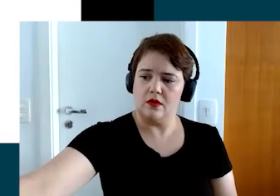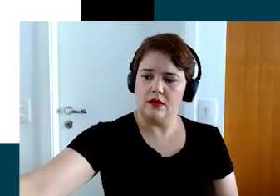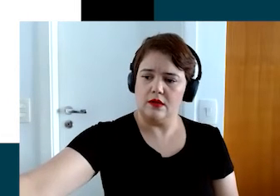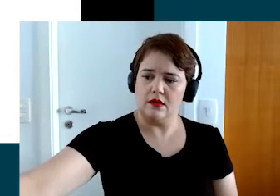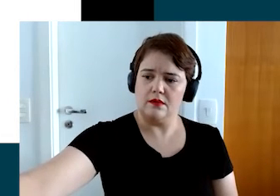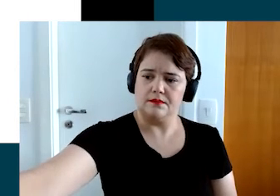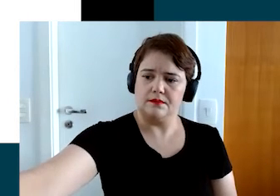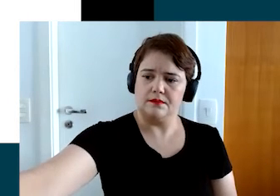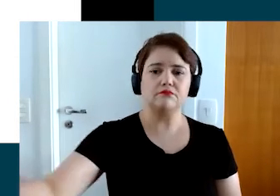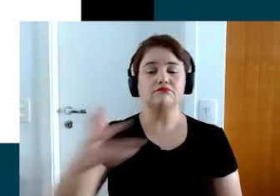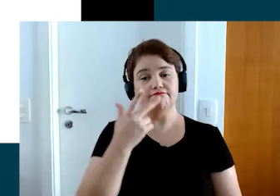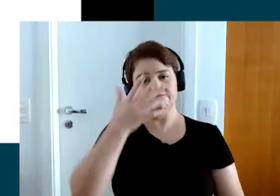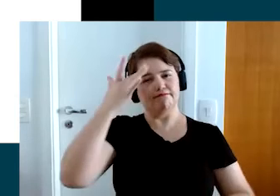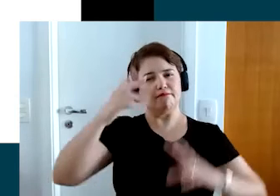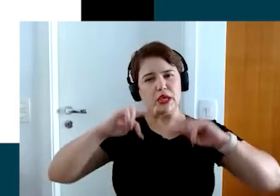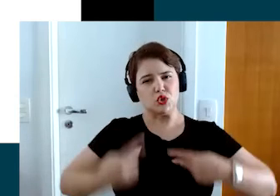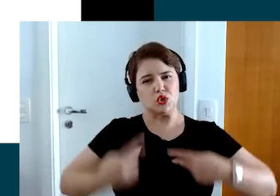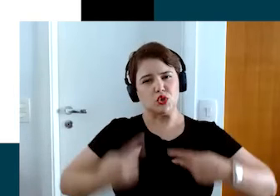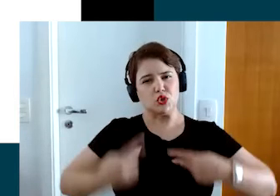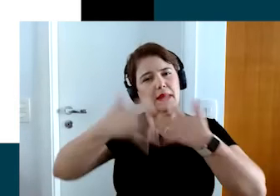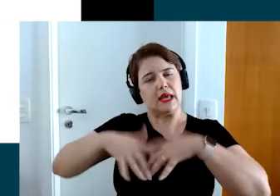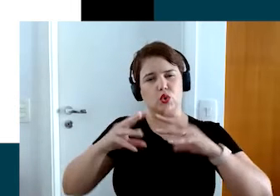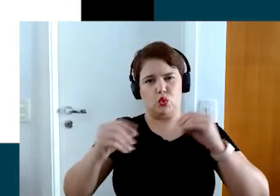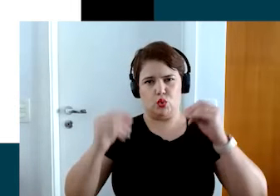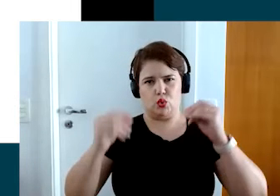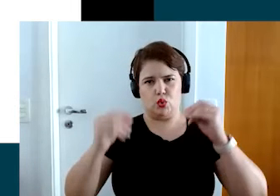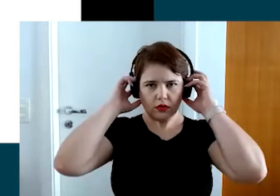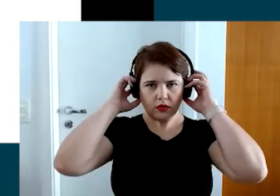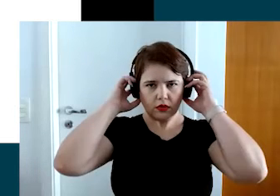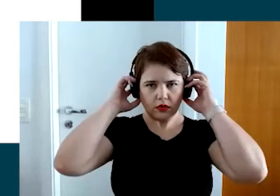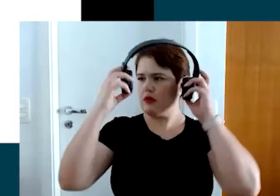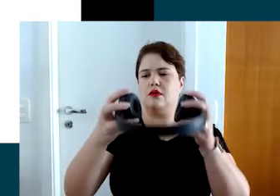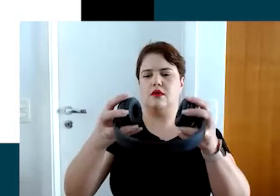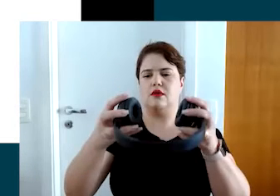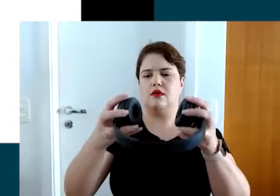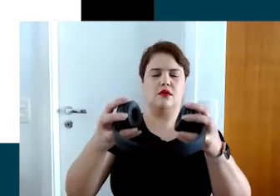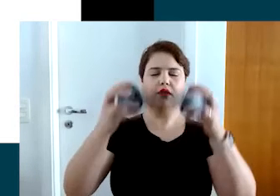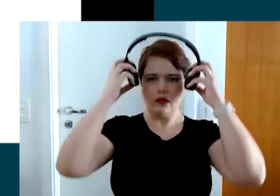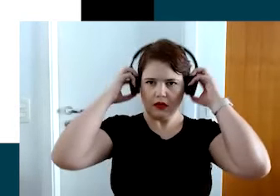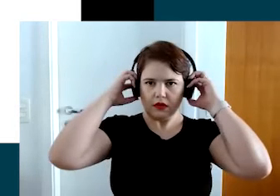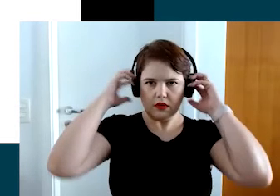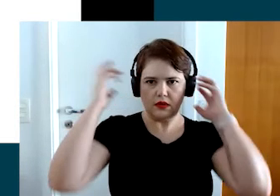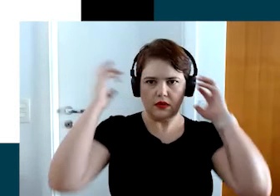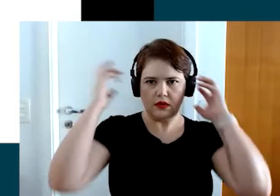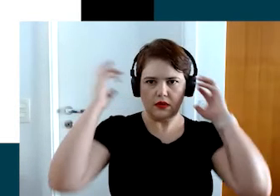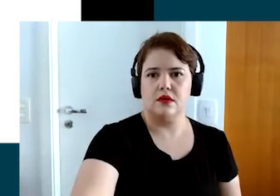levar em consideração tudo isso. Então, diante de todo esse cenário de mundo que a gente vive,